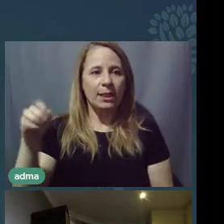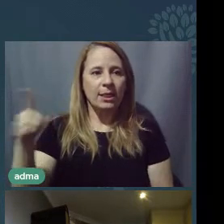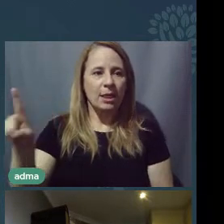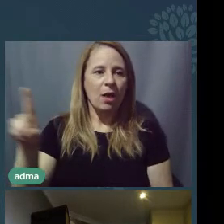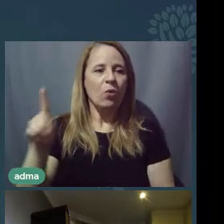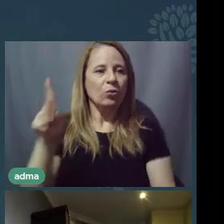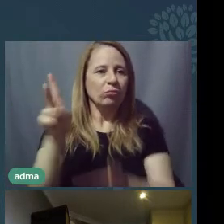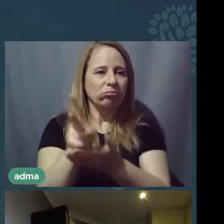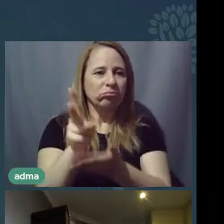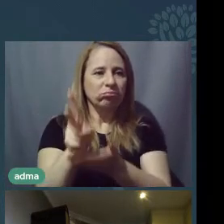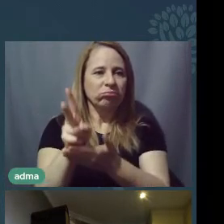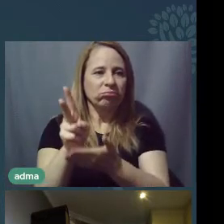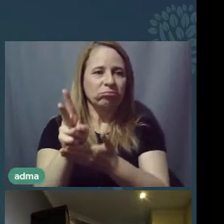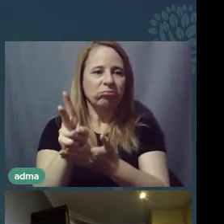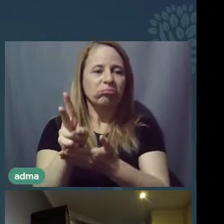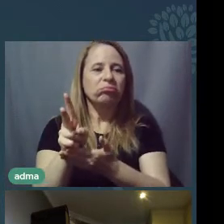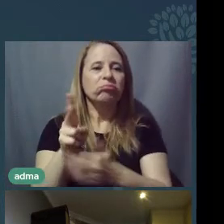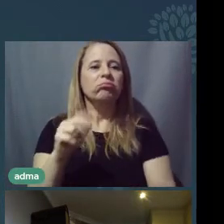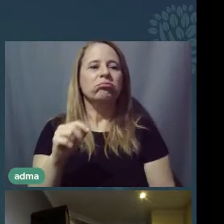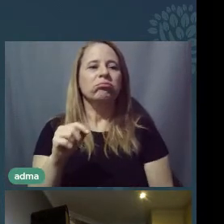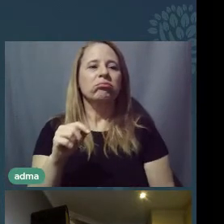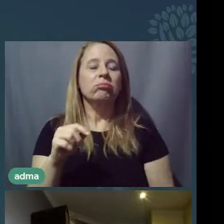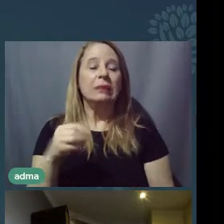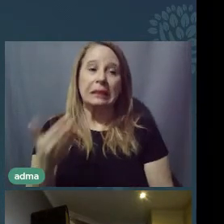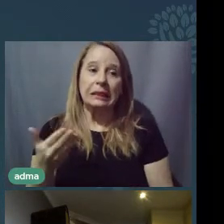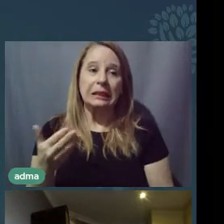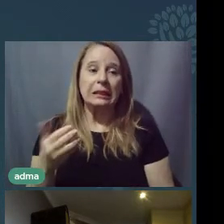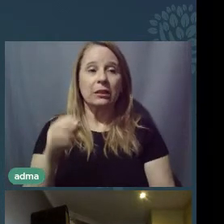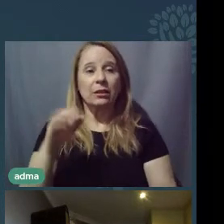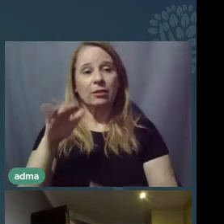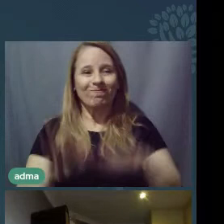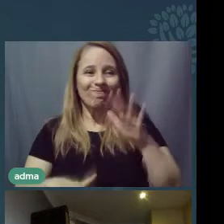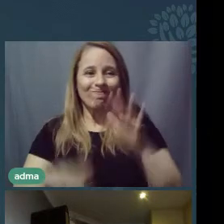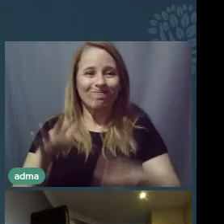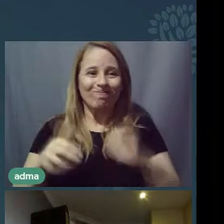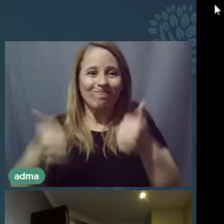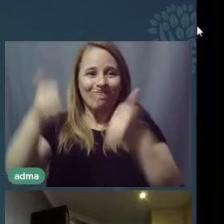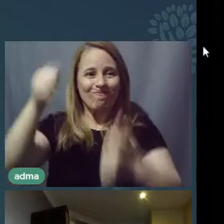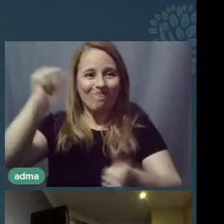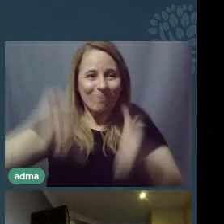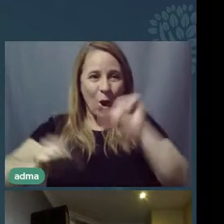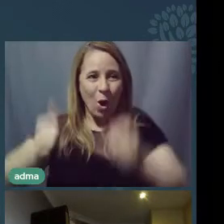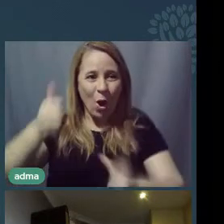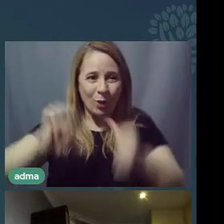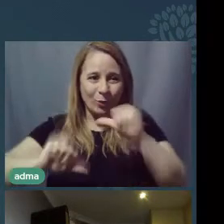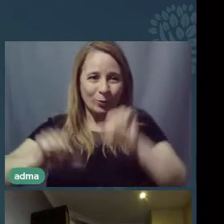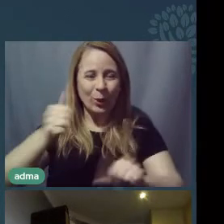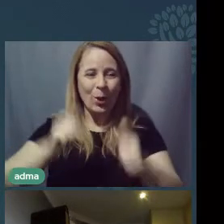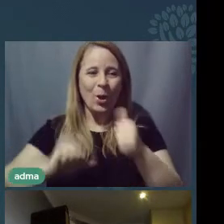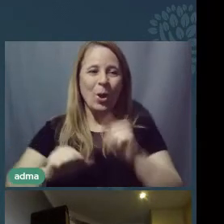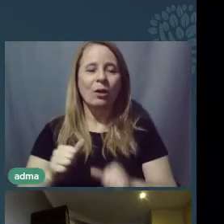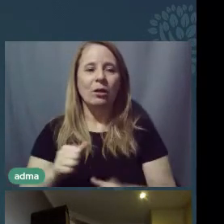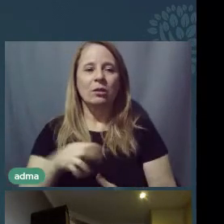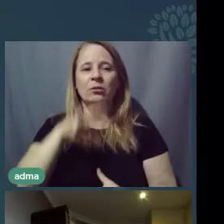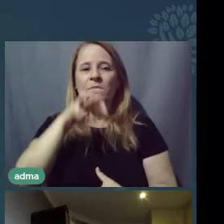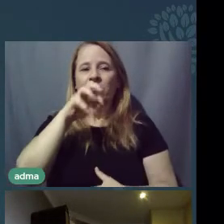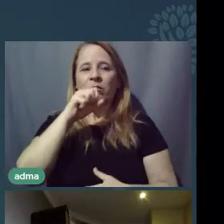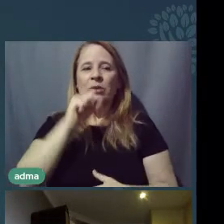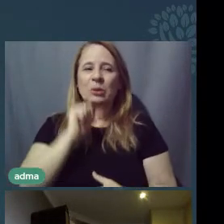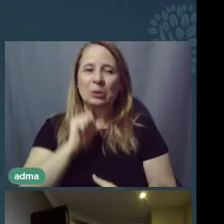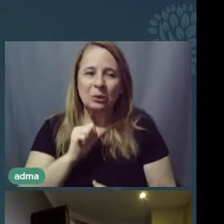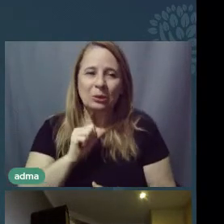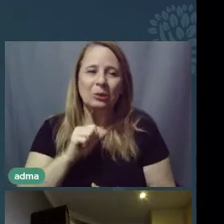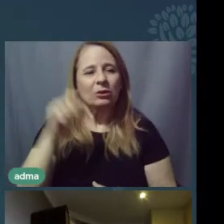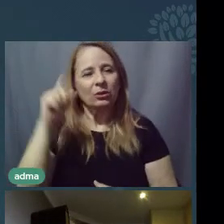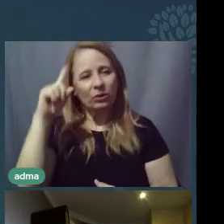constante e cercado de momentos de agudização em que vai gerar aí dispneia, enfim,